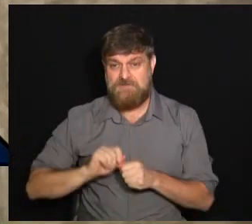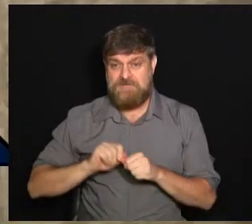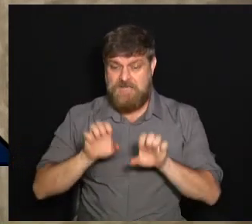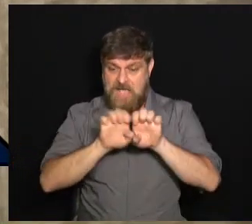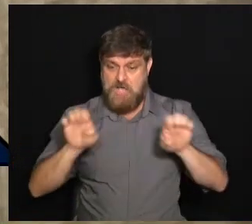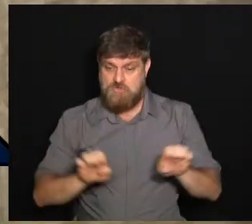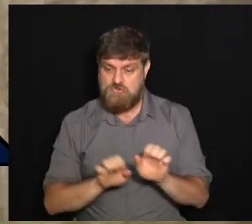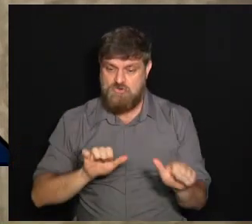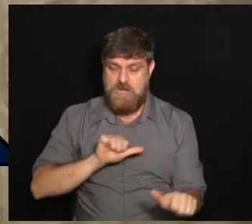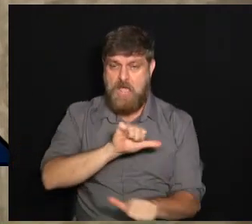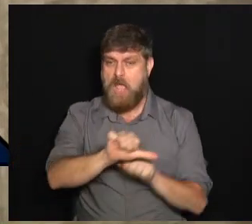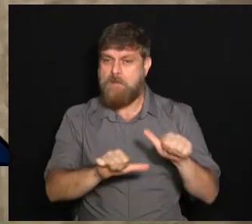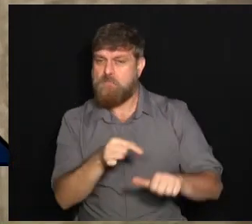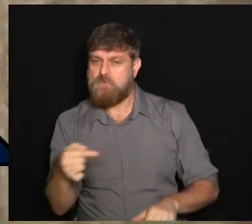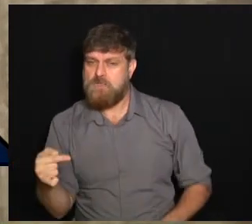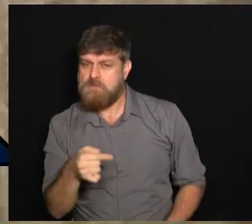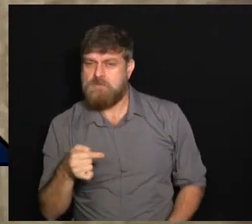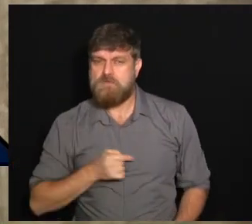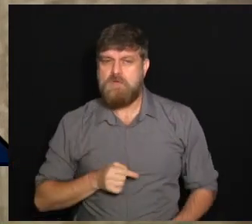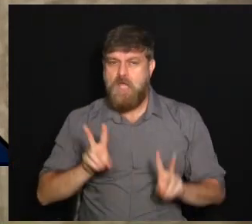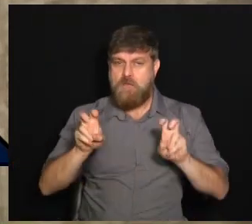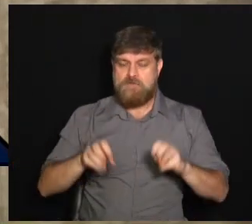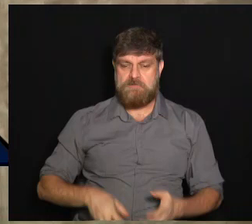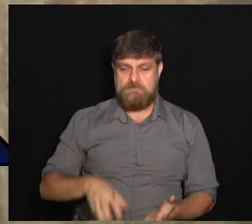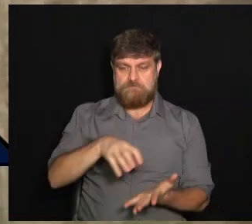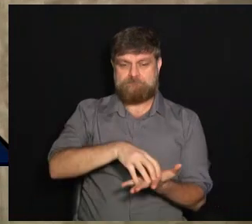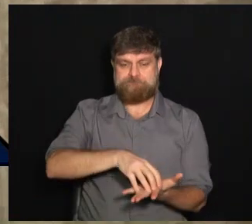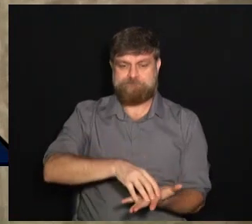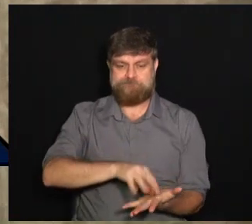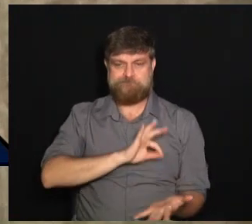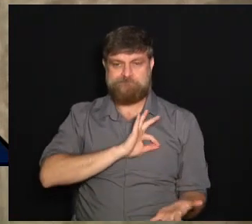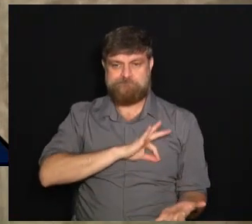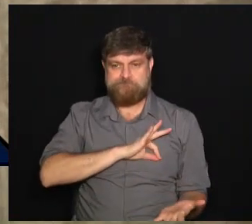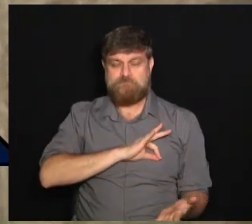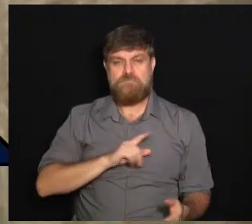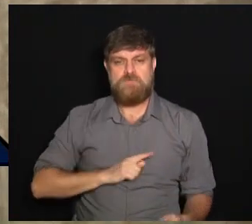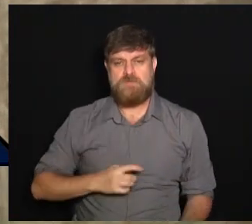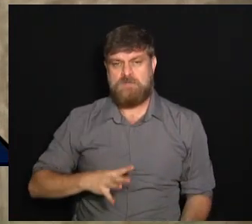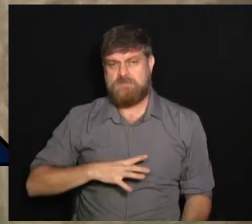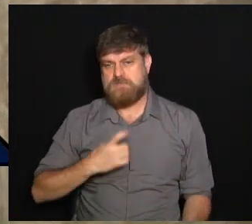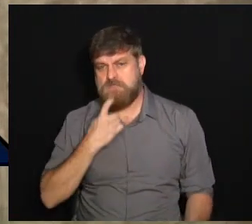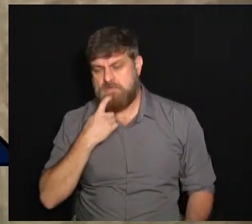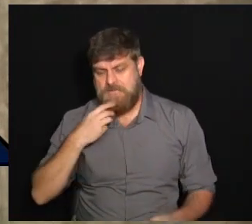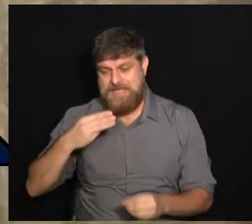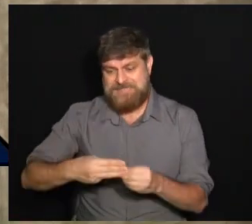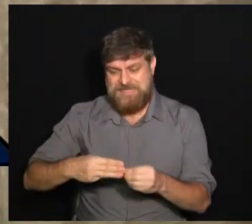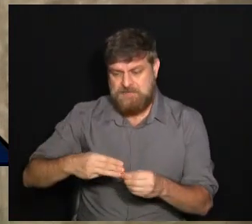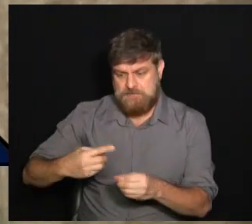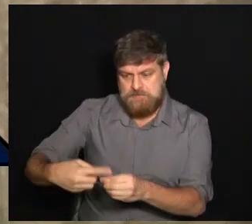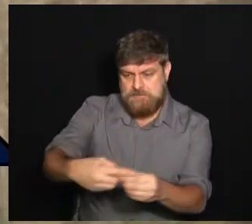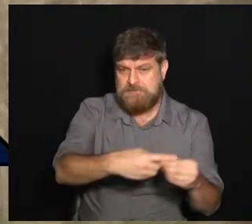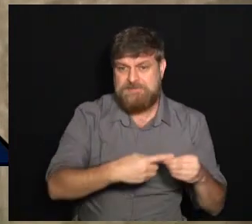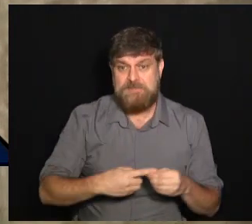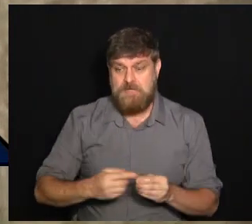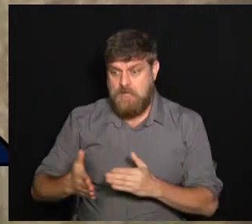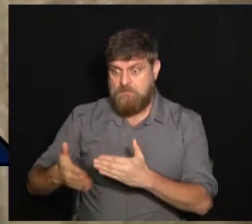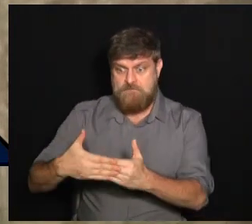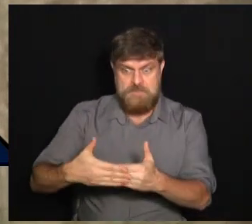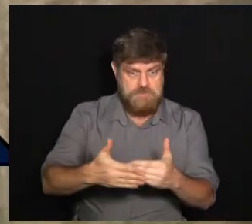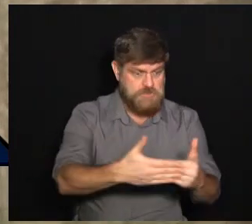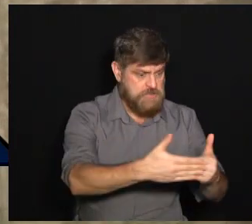reestruturando a questão das delegacias na cidade de Campinas, também região metropolitana, onde ele está